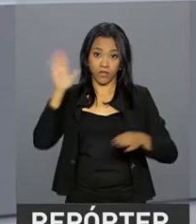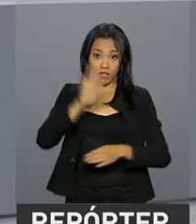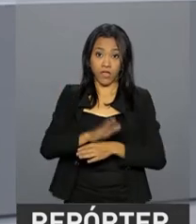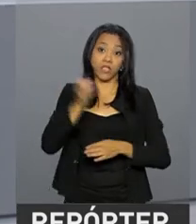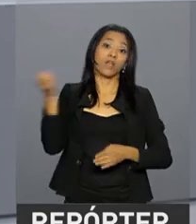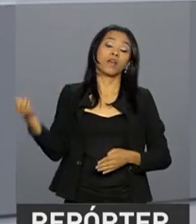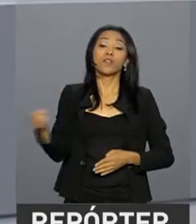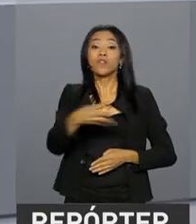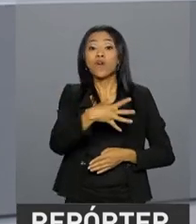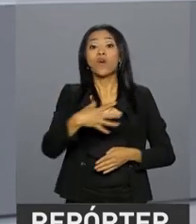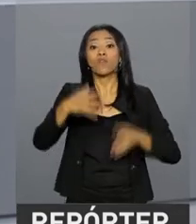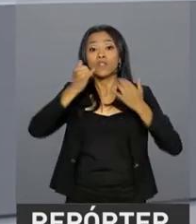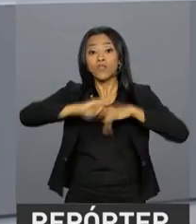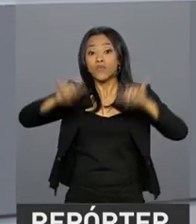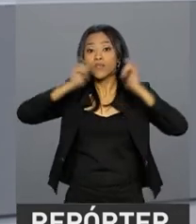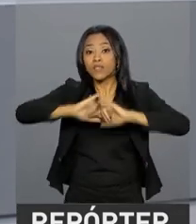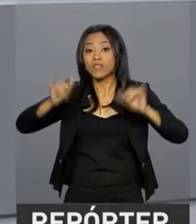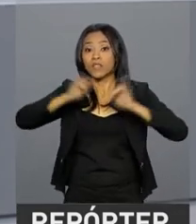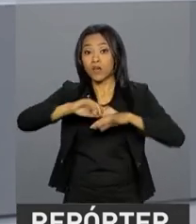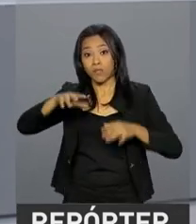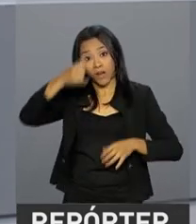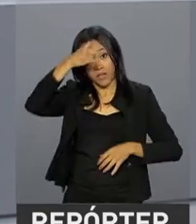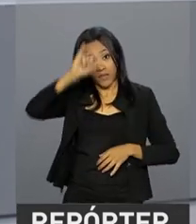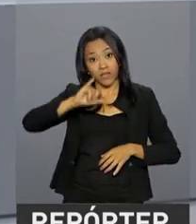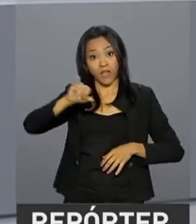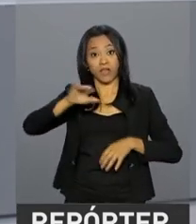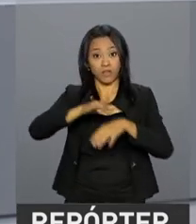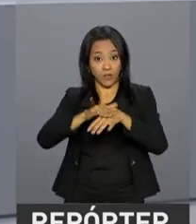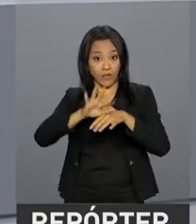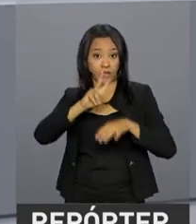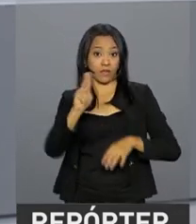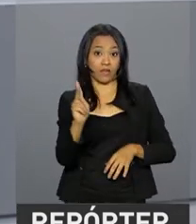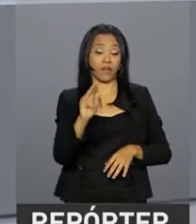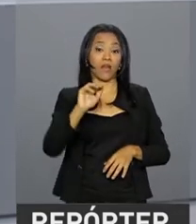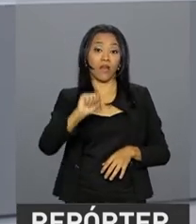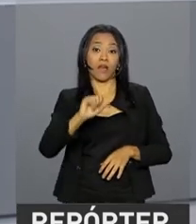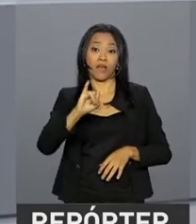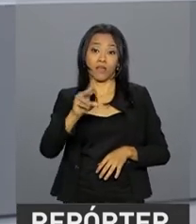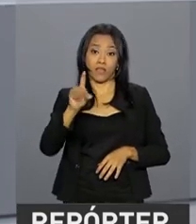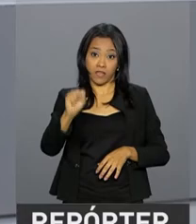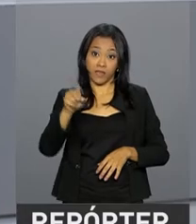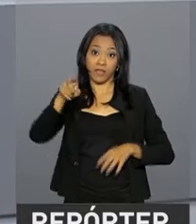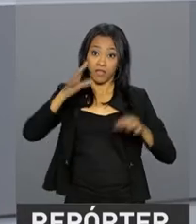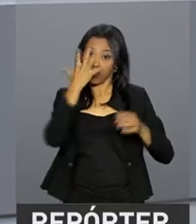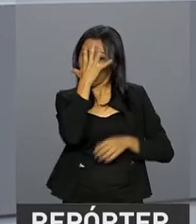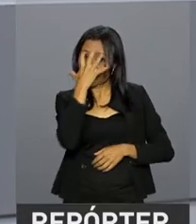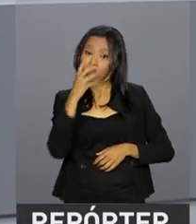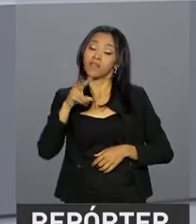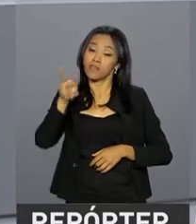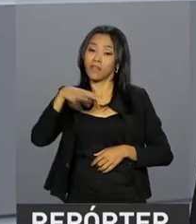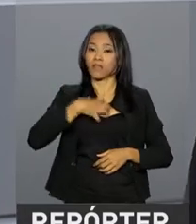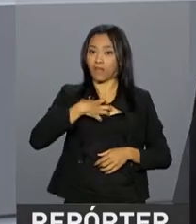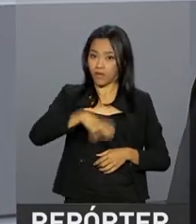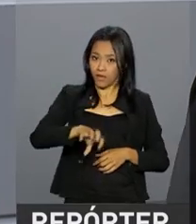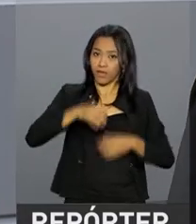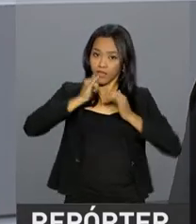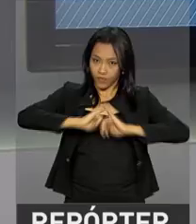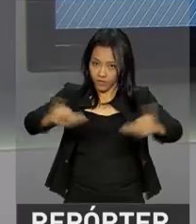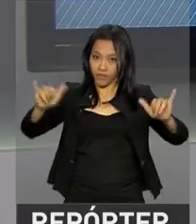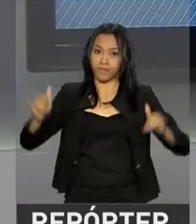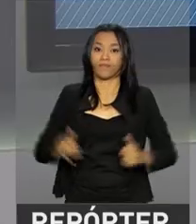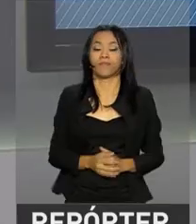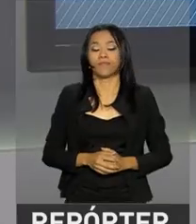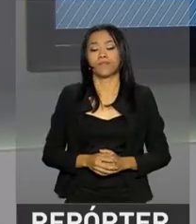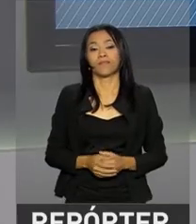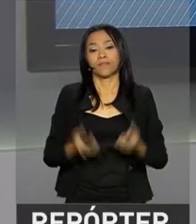campanha de prevenção à aids no carnaval a cerimônia será em salvador na bahia você acompanha os detalhes ao longo da nossa programação